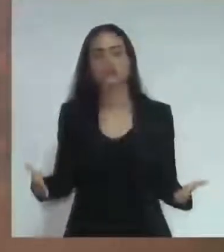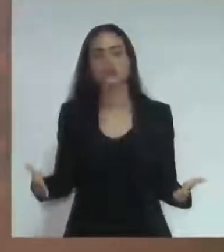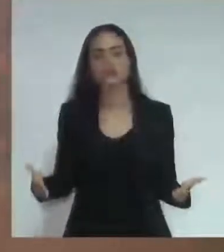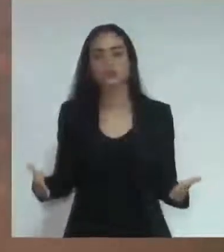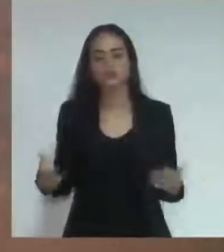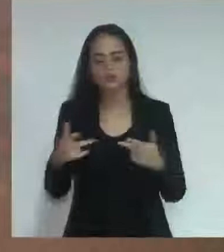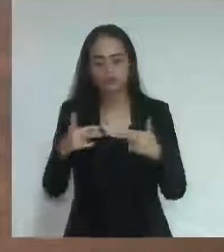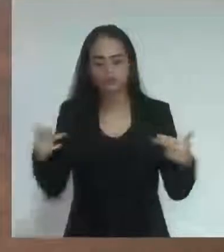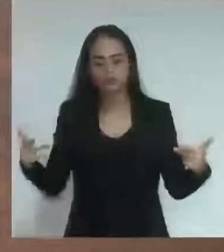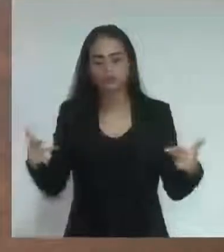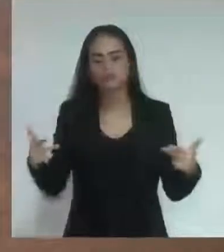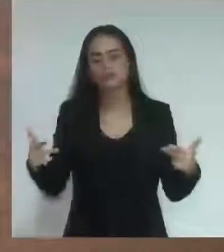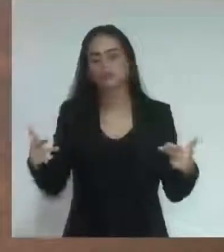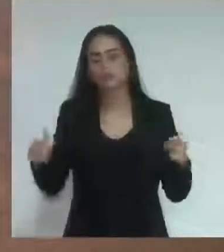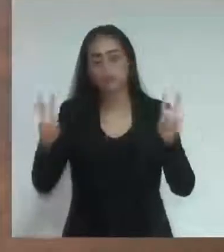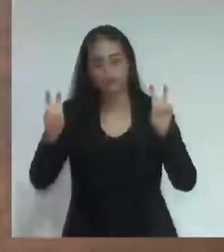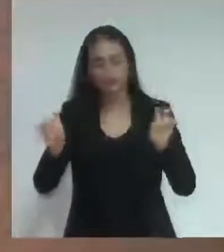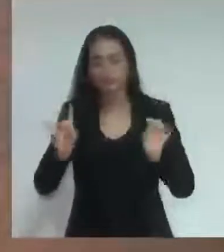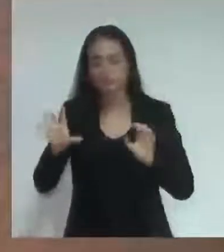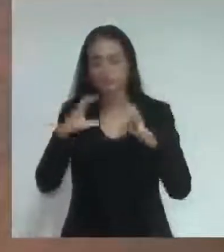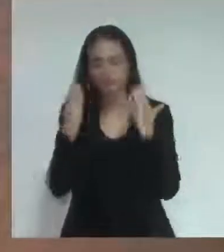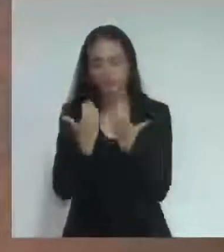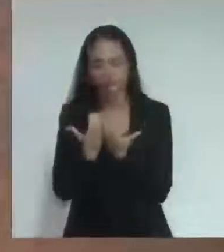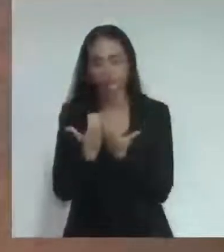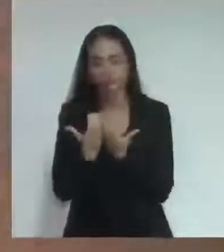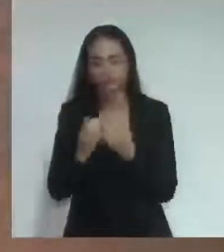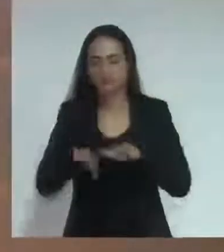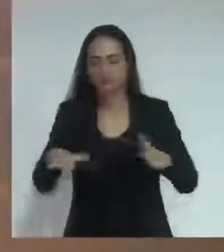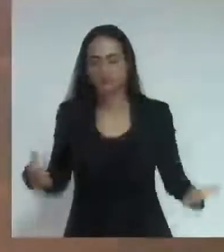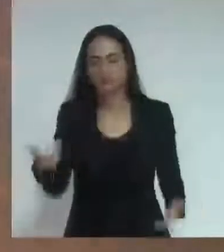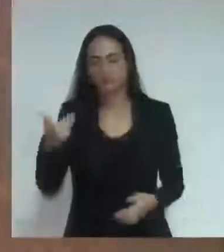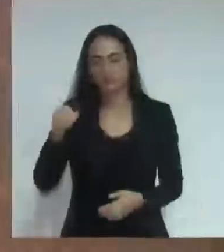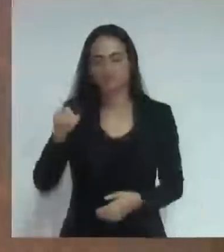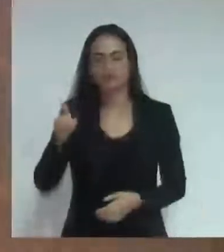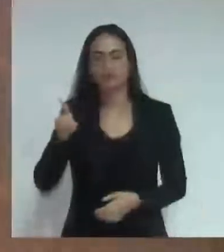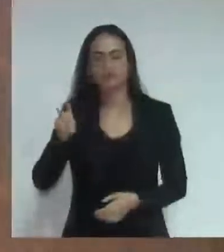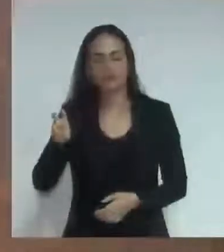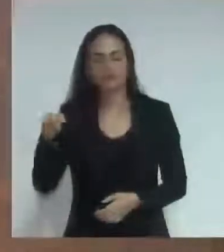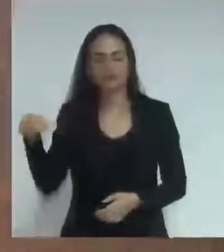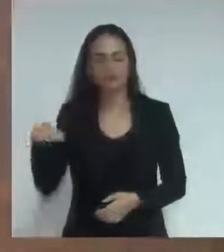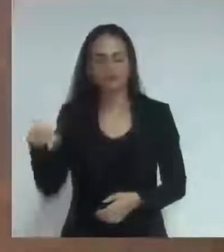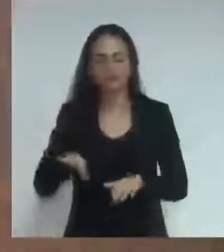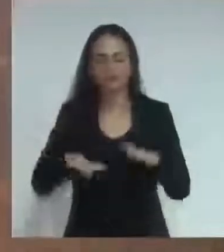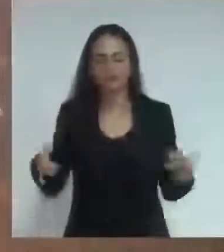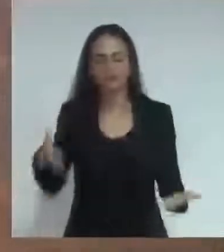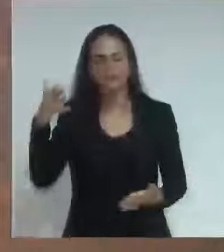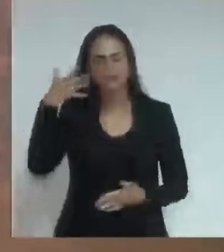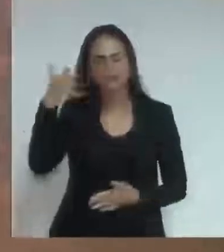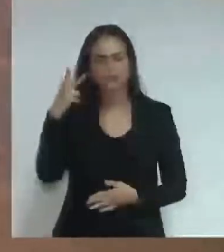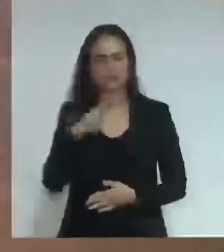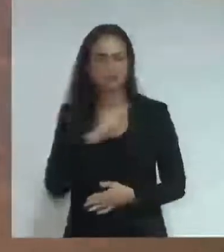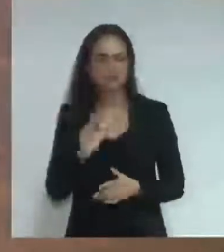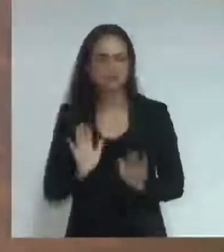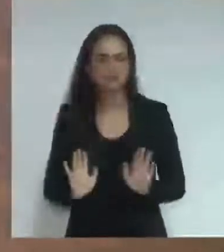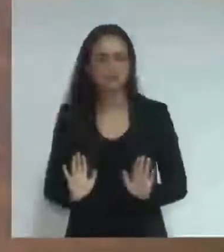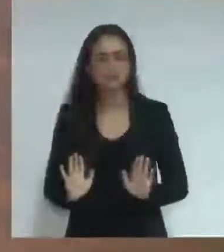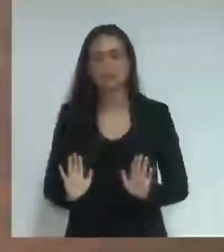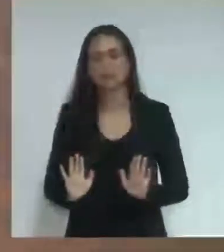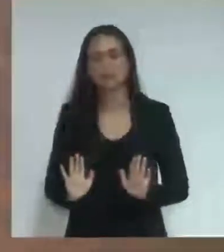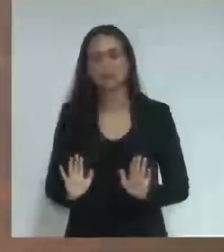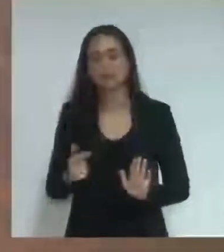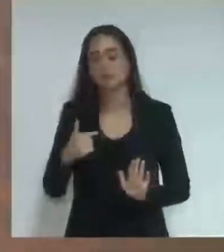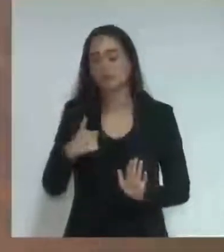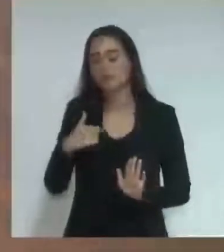tribuna, né? Ele não pode ficar 10, 15 minutos na mesa diretiva, não é porque eu acho, é porque o regimento fala que não